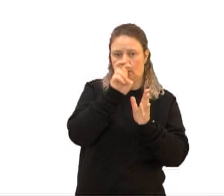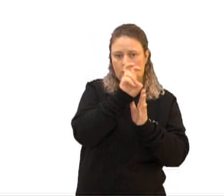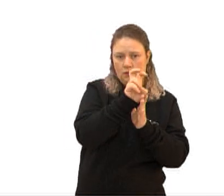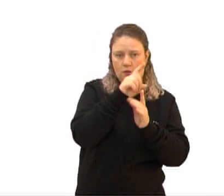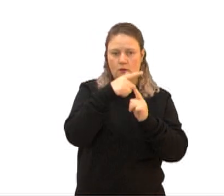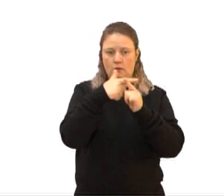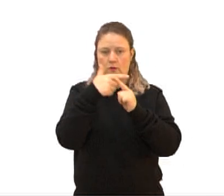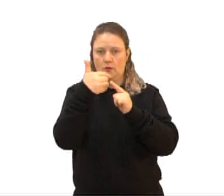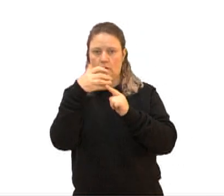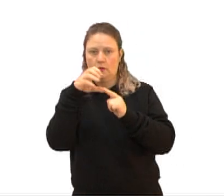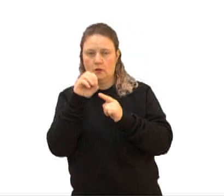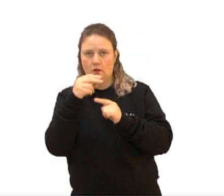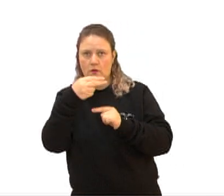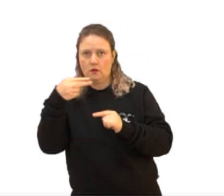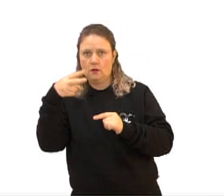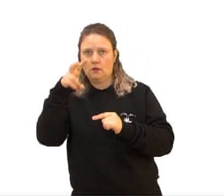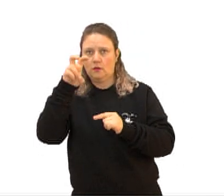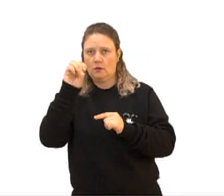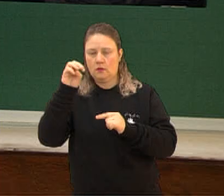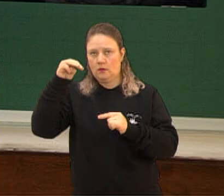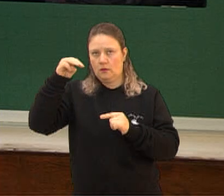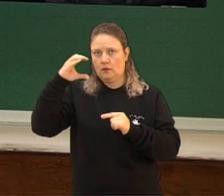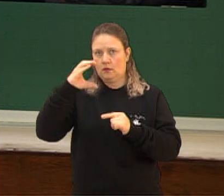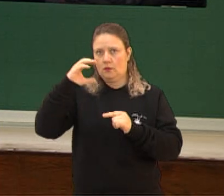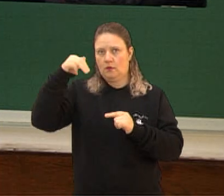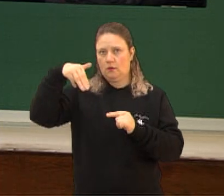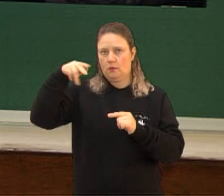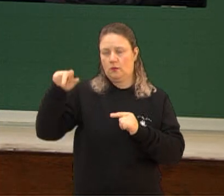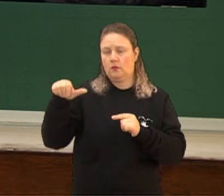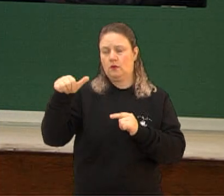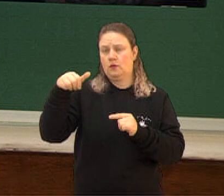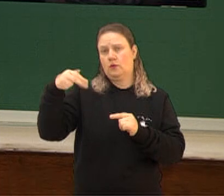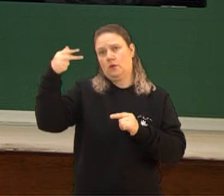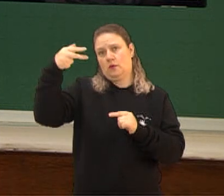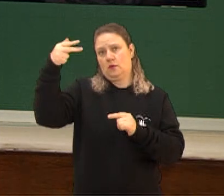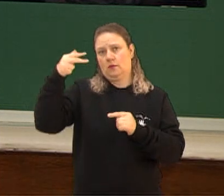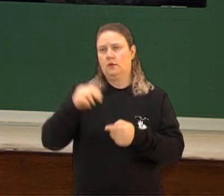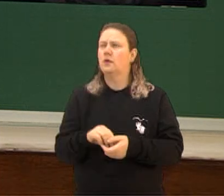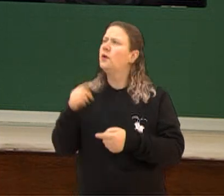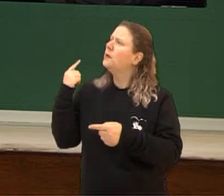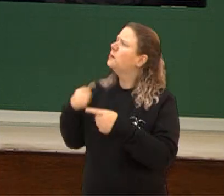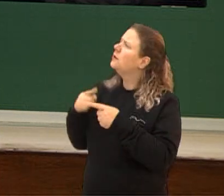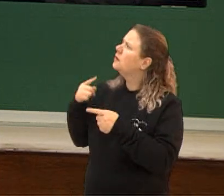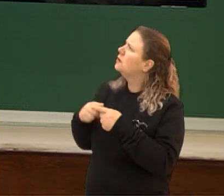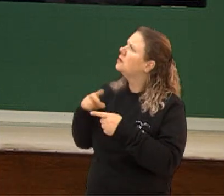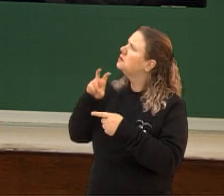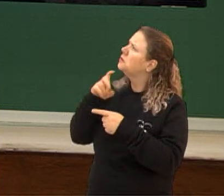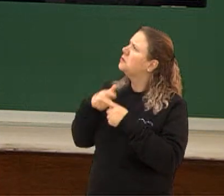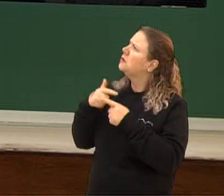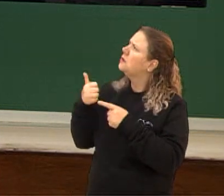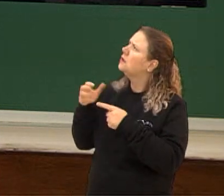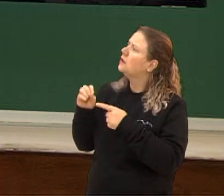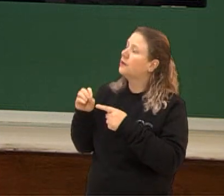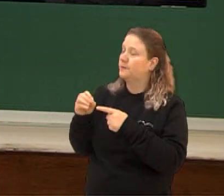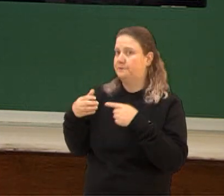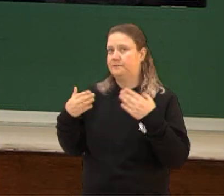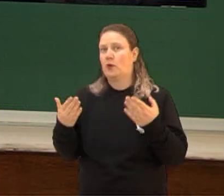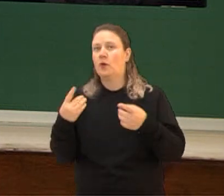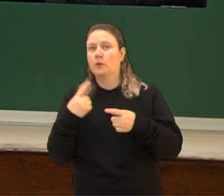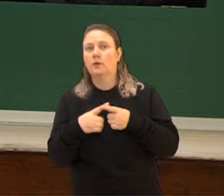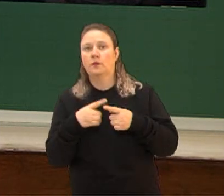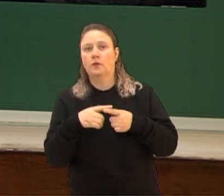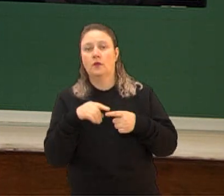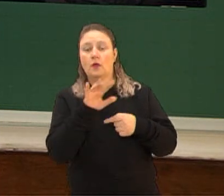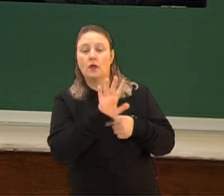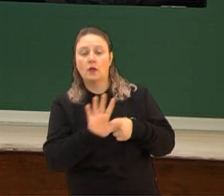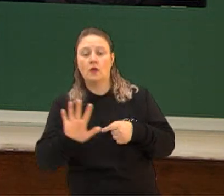10, 50 centímetros quadrados. Professor, por que 5 vezes 10? Porque a área de um retângulo você